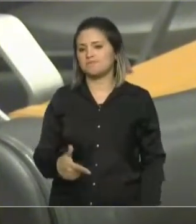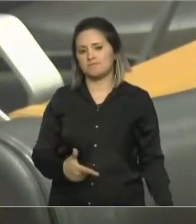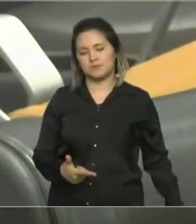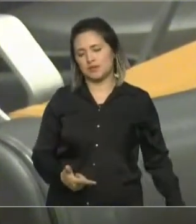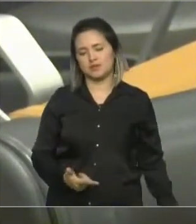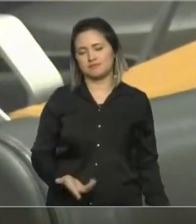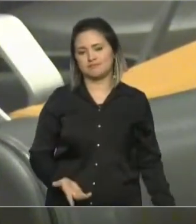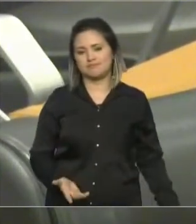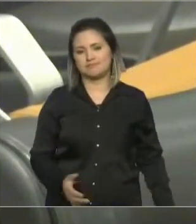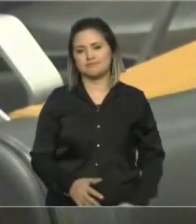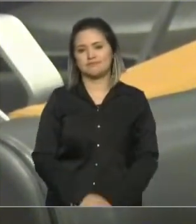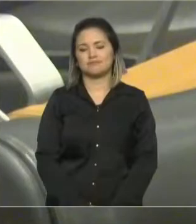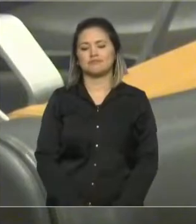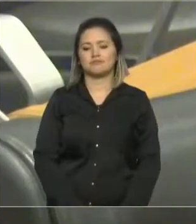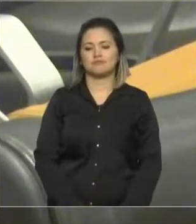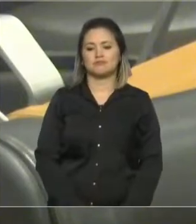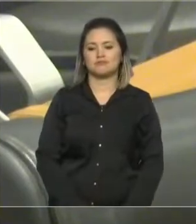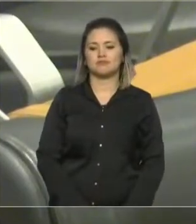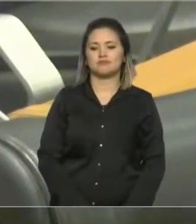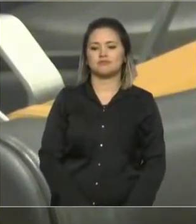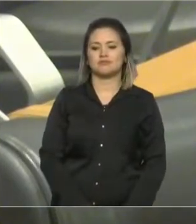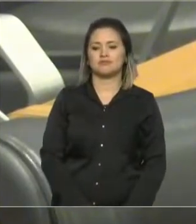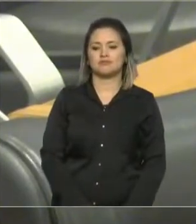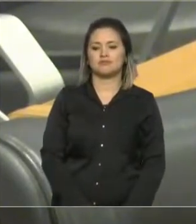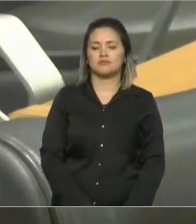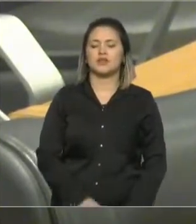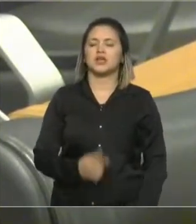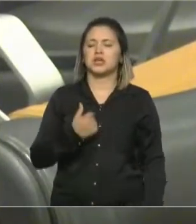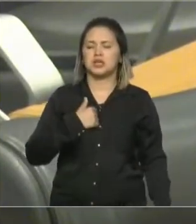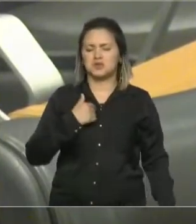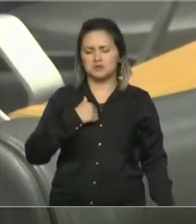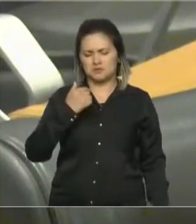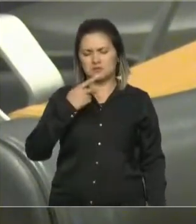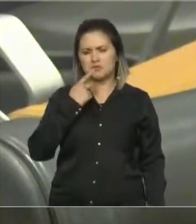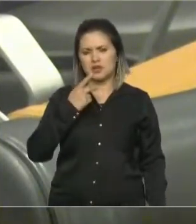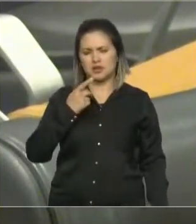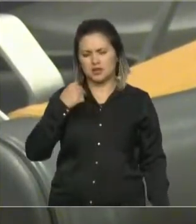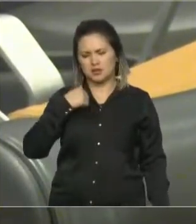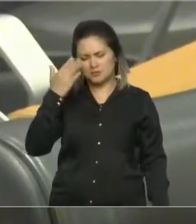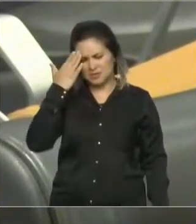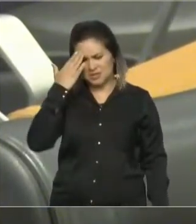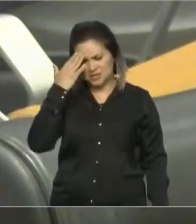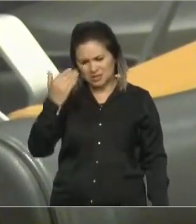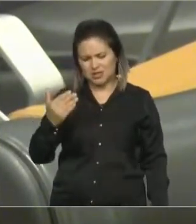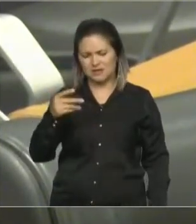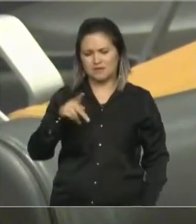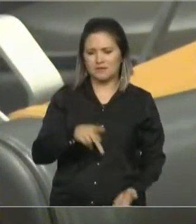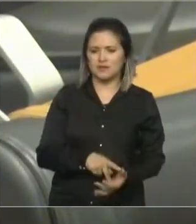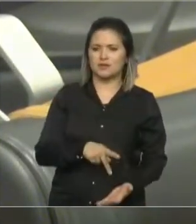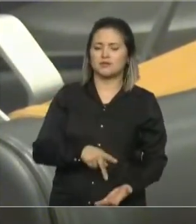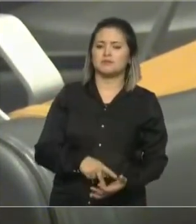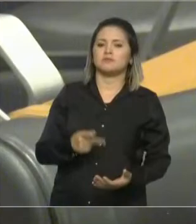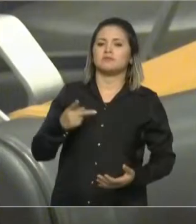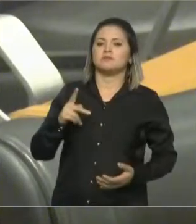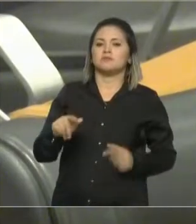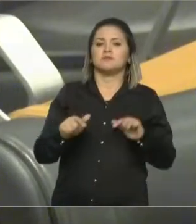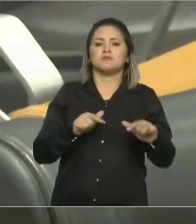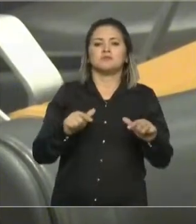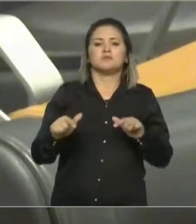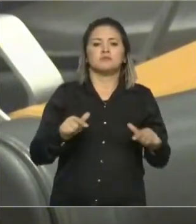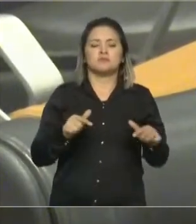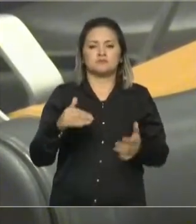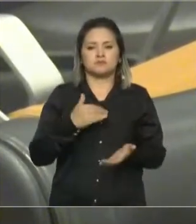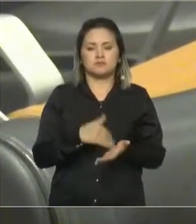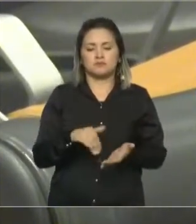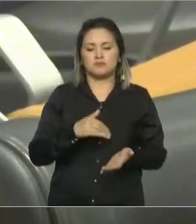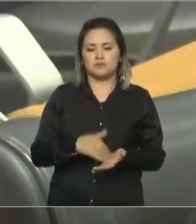Estado? Eu digo sem sombra de dúvida, secretário, o seu trabalho frente à Secretaria do Estado de Saúde